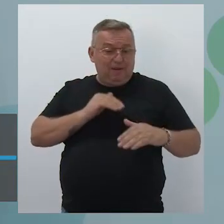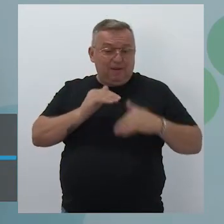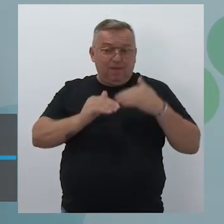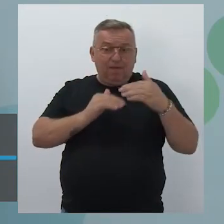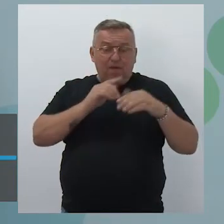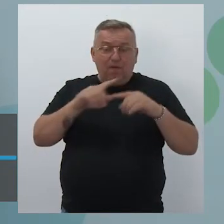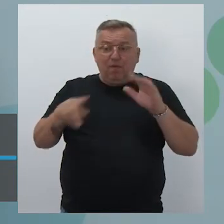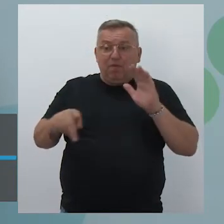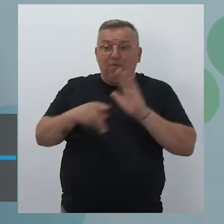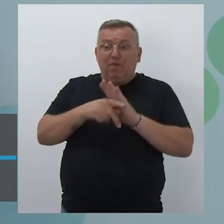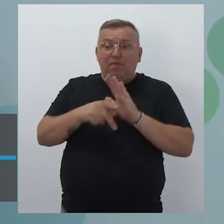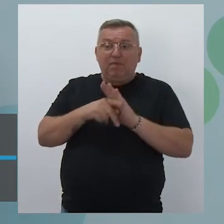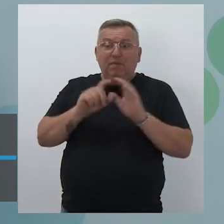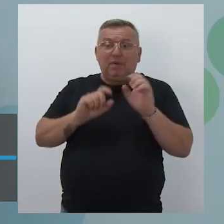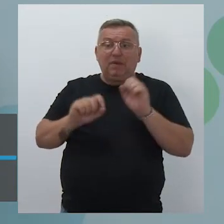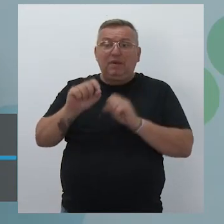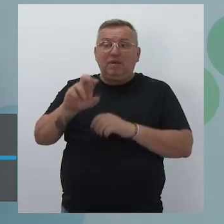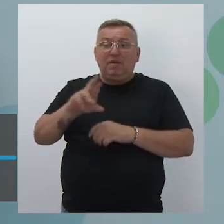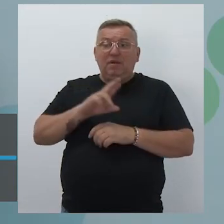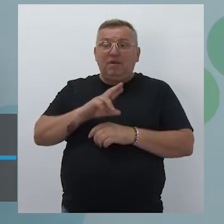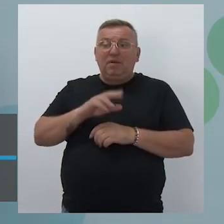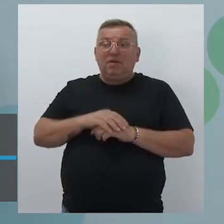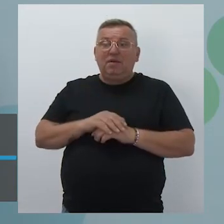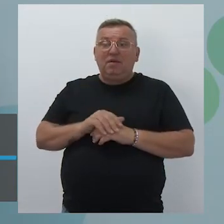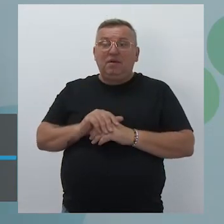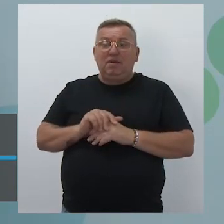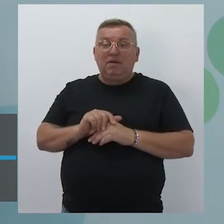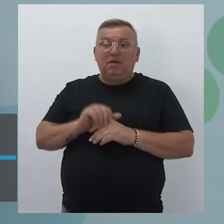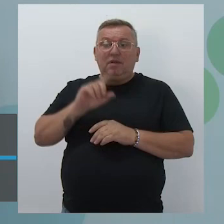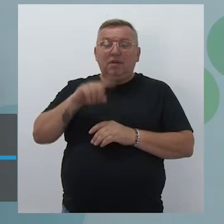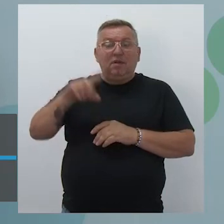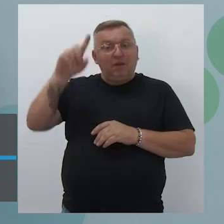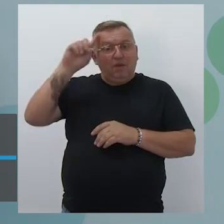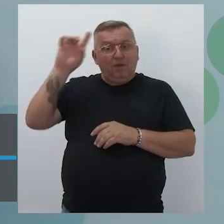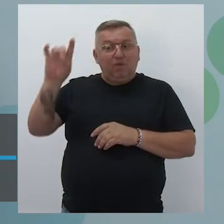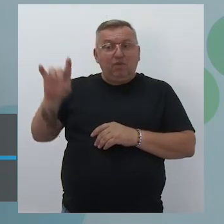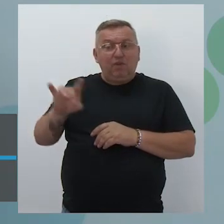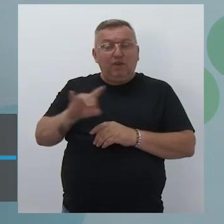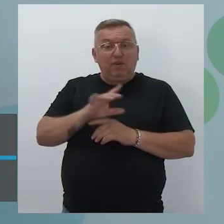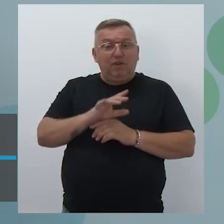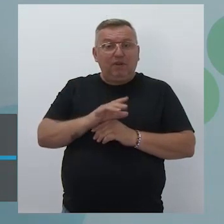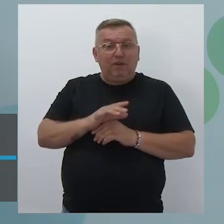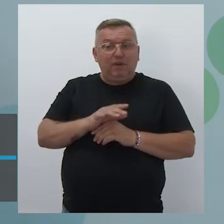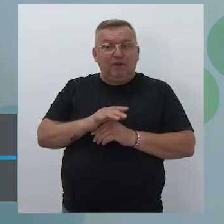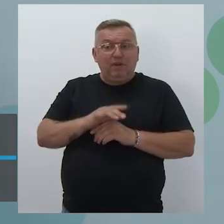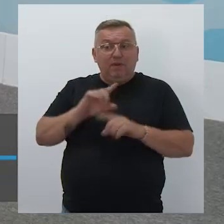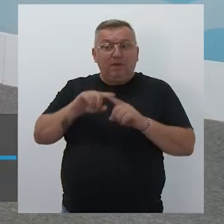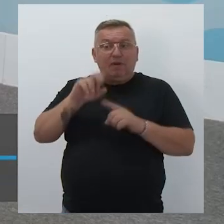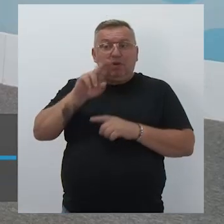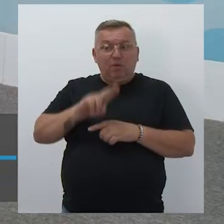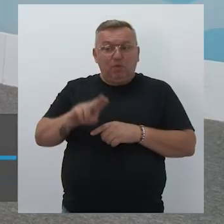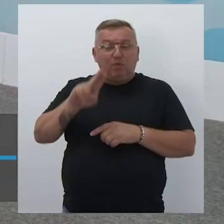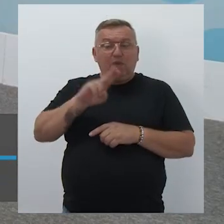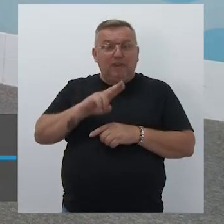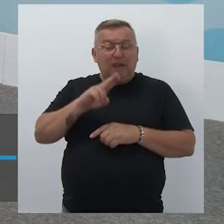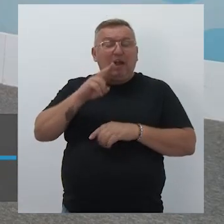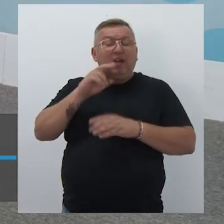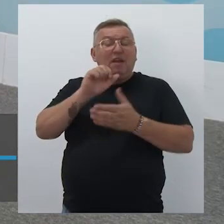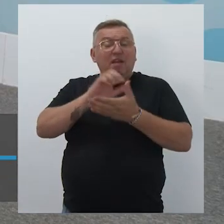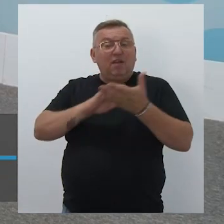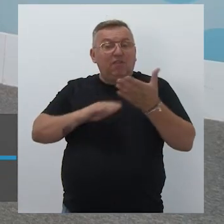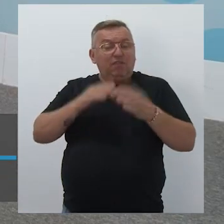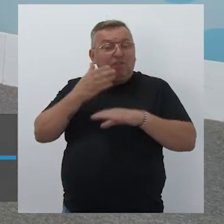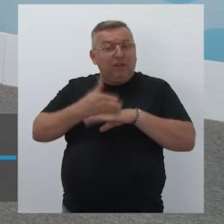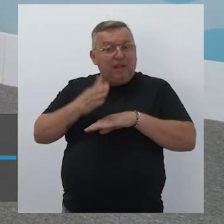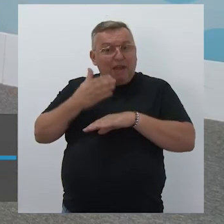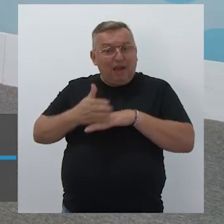ali como quem responde uma questão. É no cotidiano, é no aplicar das atividades, é